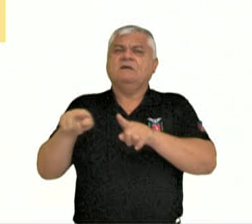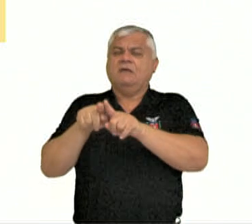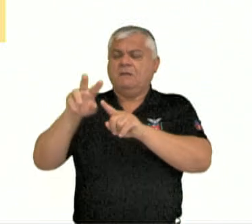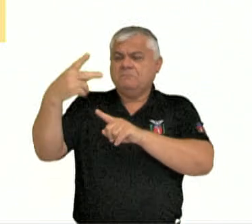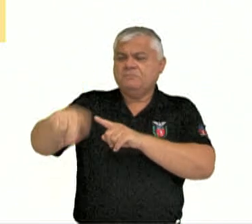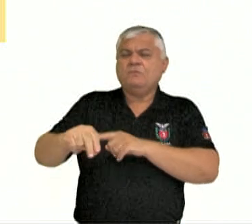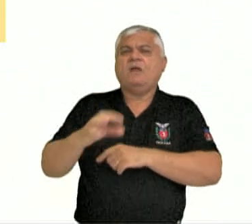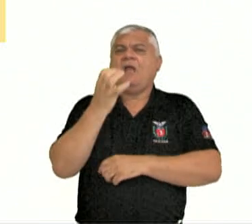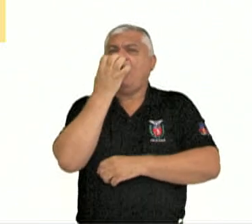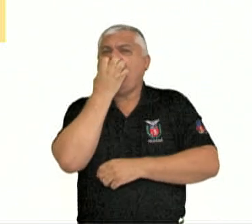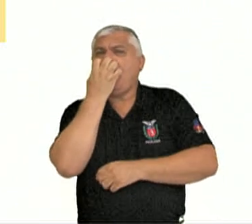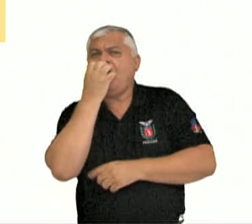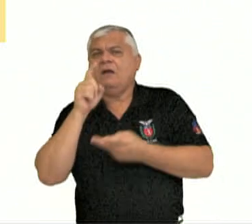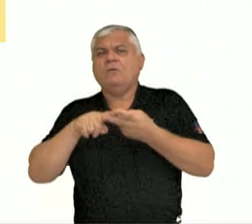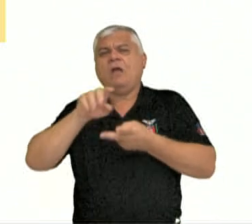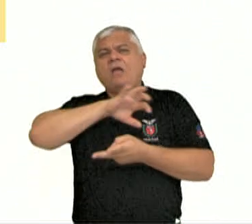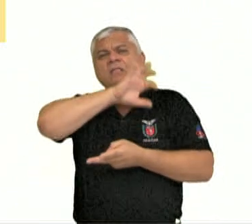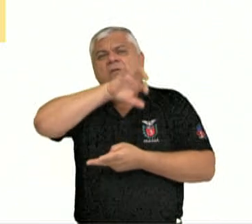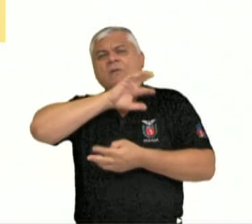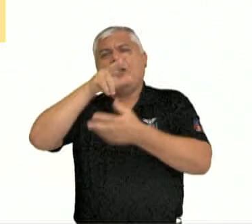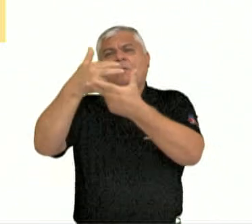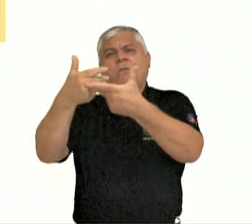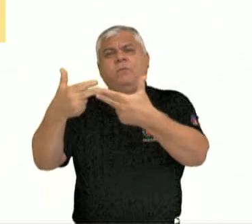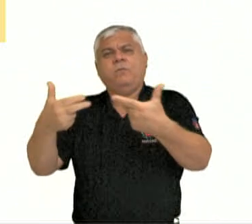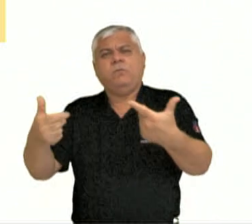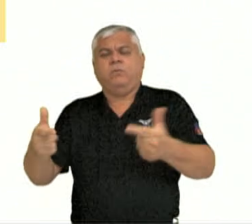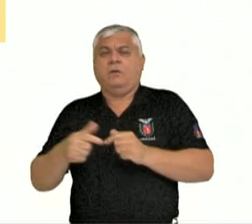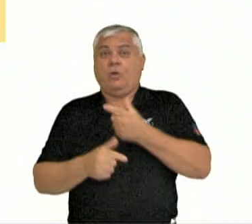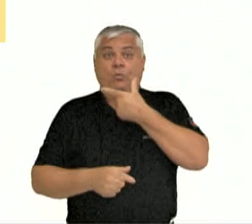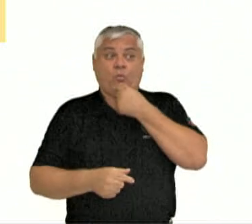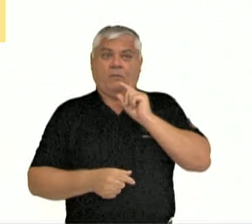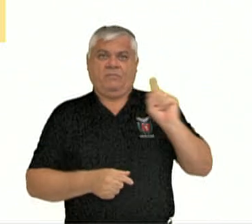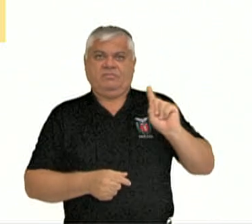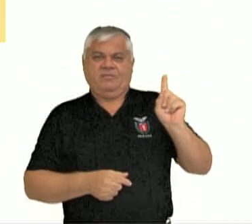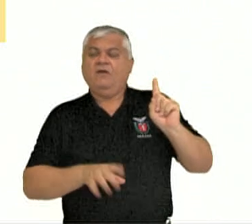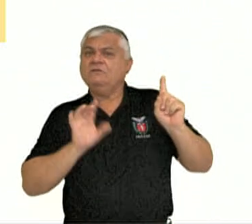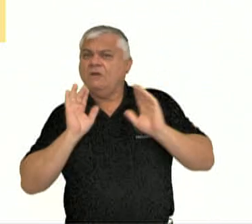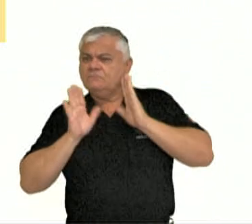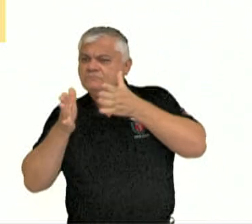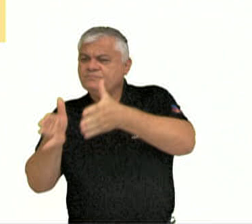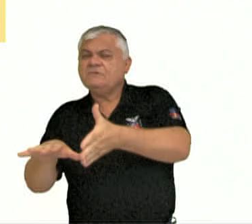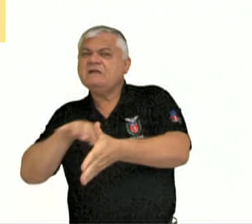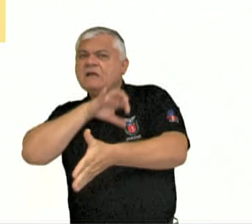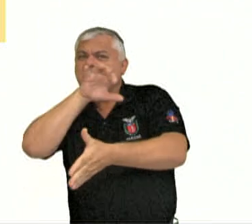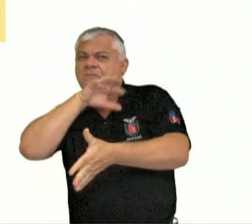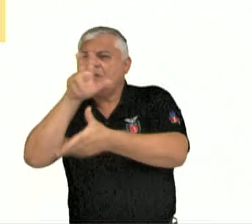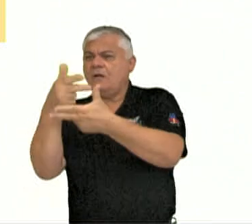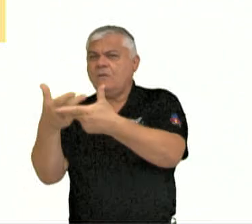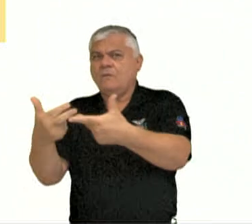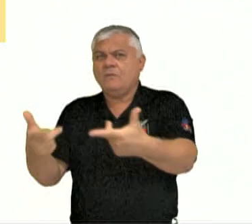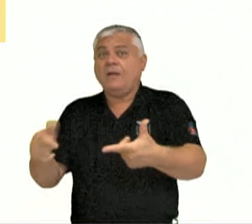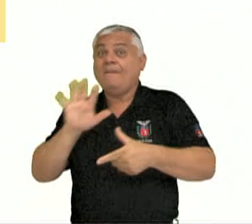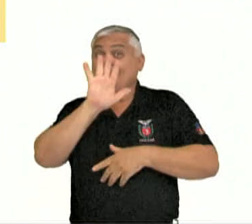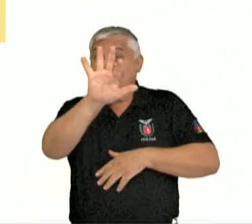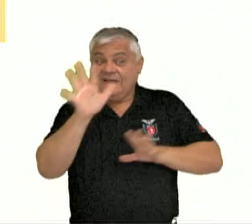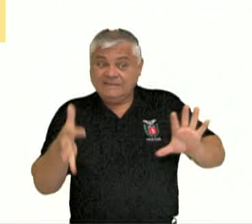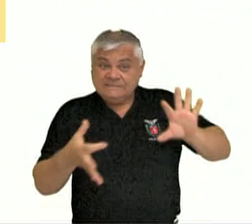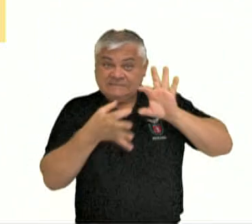e eventualmente o homem. Então é uma terceira doença relacionada, né, à leishmania, porém